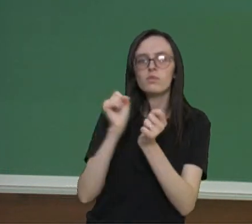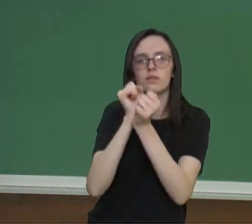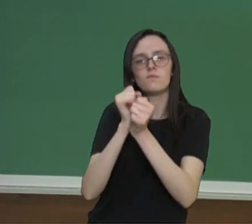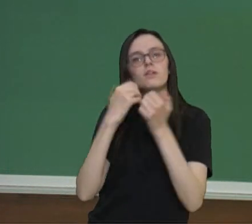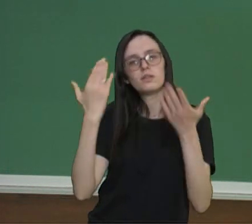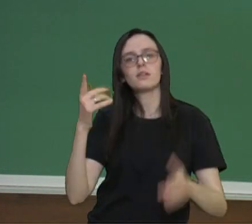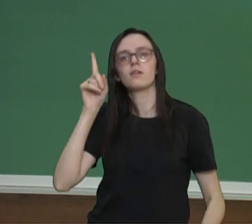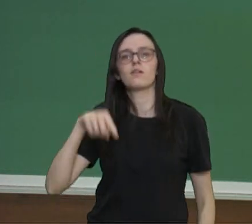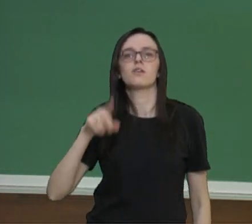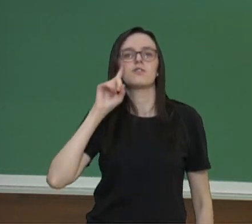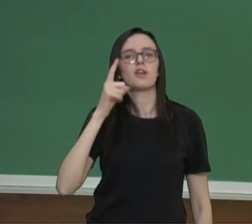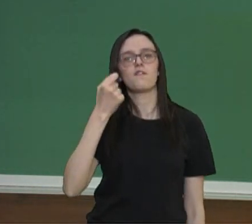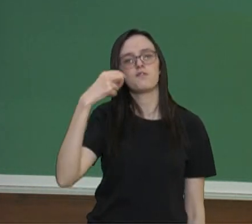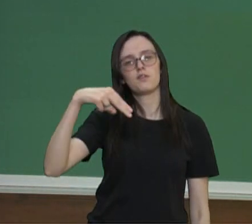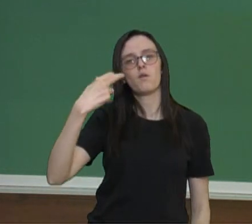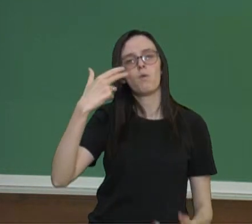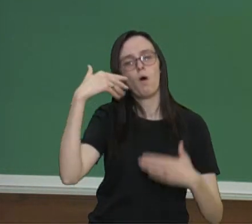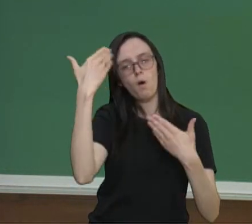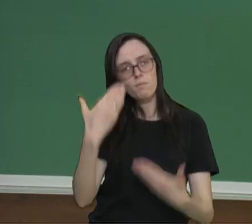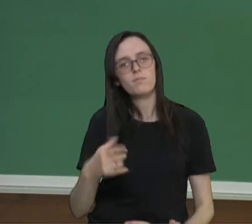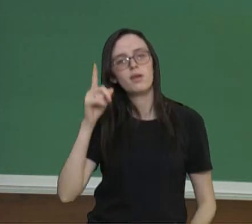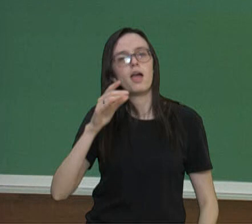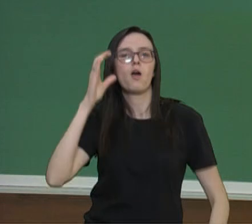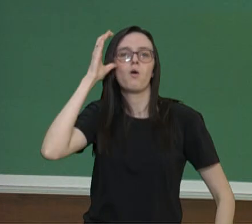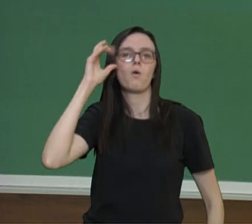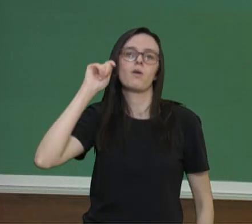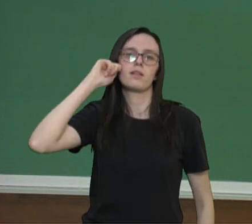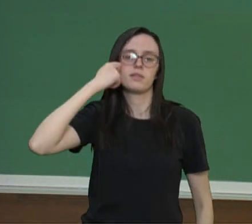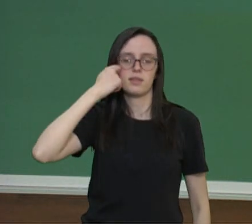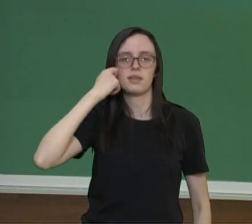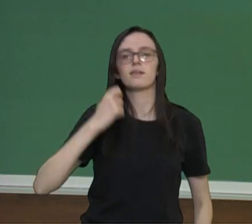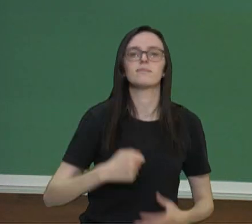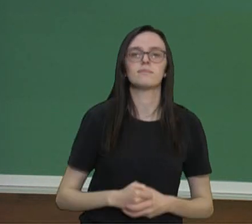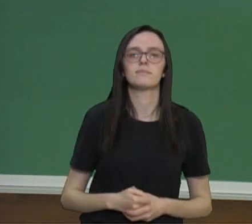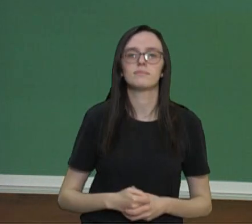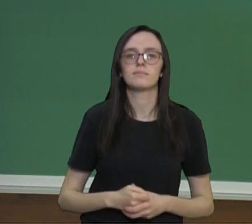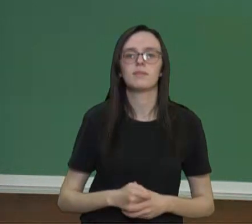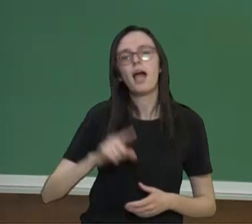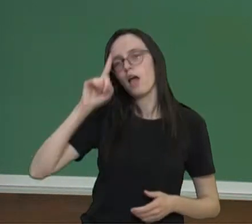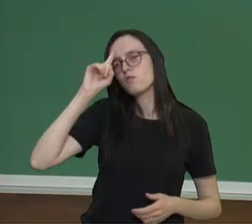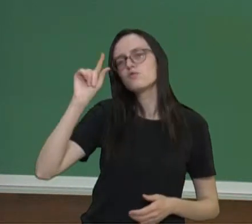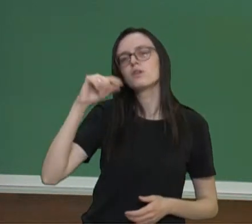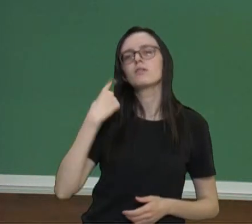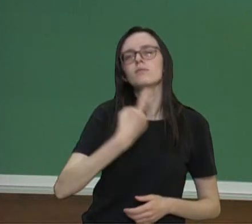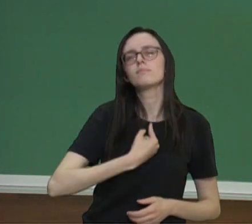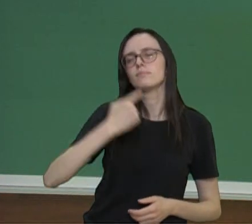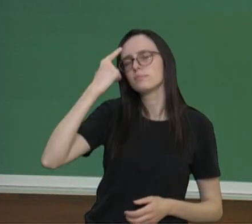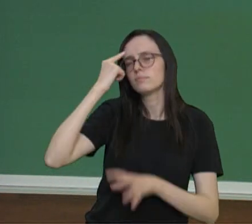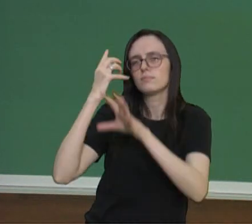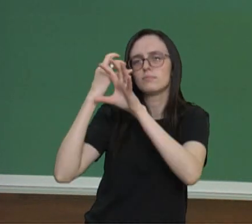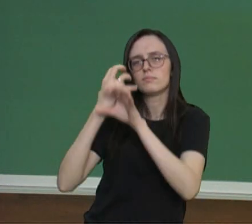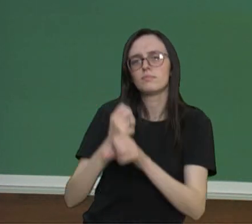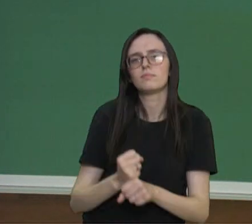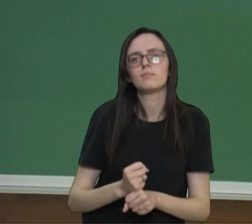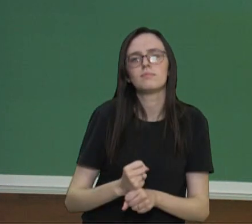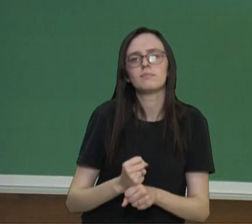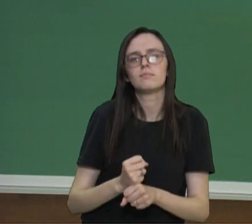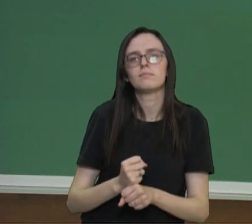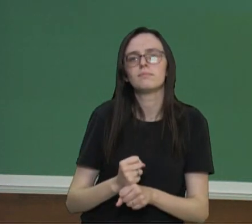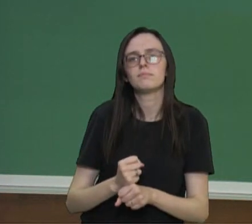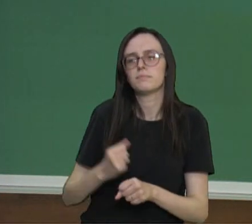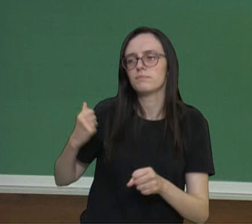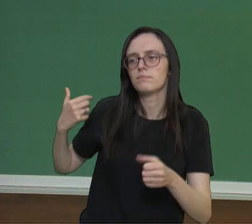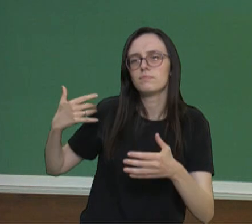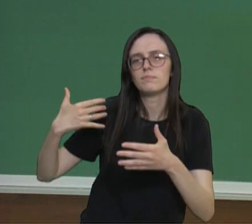escolhido o dia 20 de novembro como o dia da consciência negra. O dia de pensarmos sobre todo